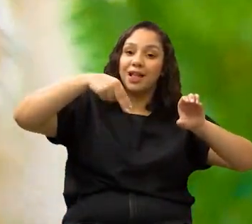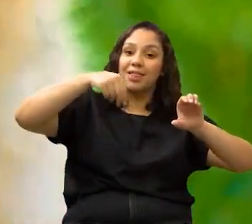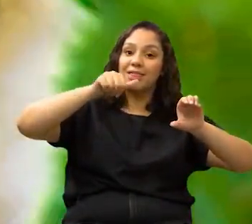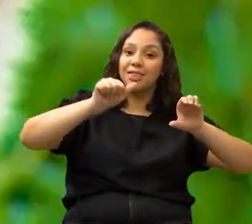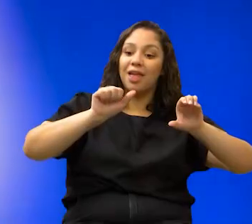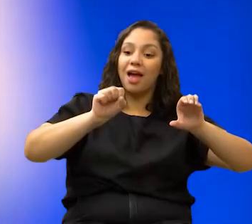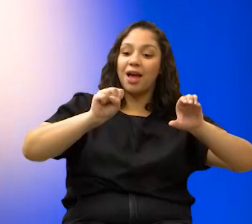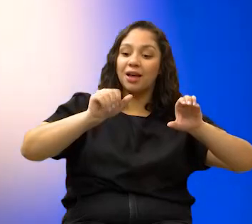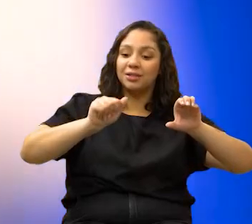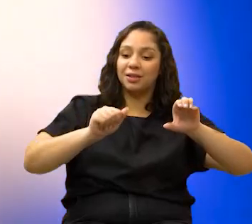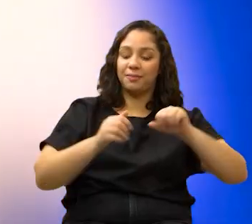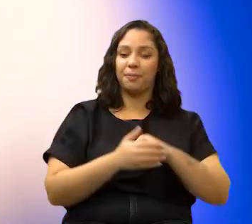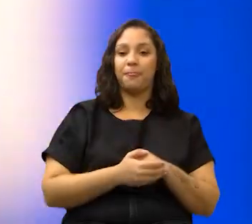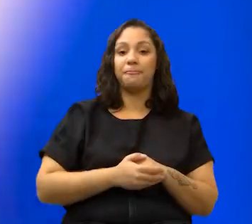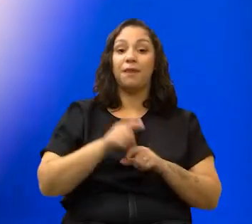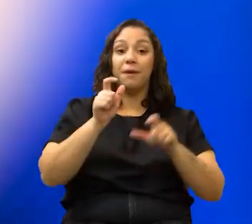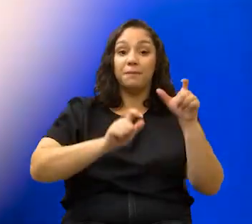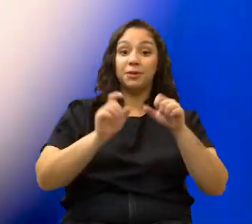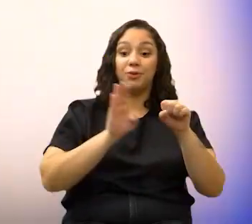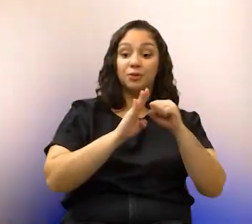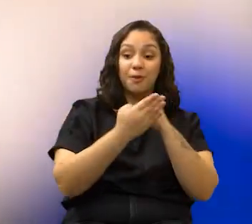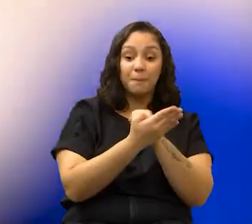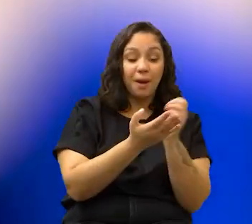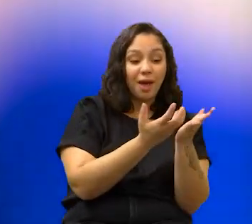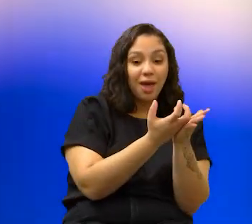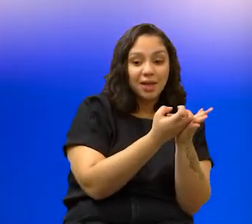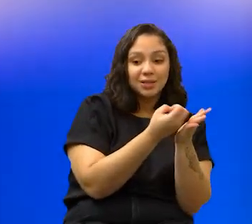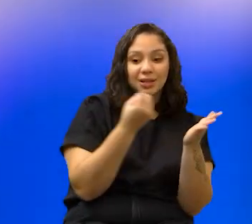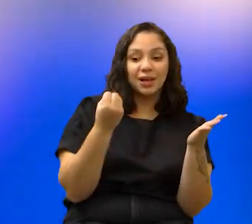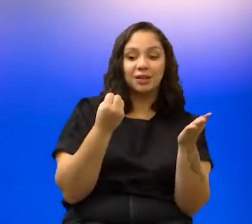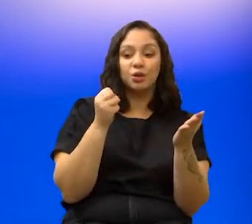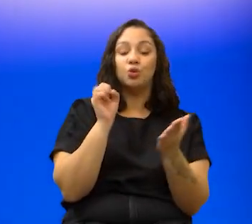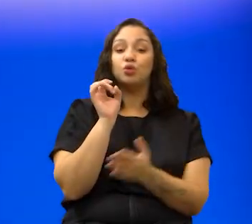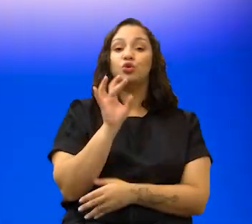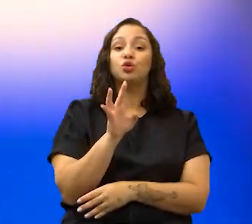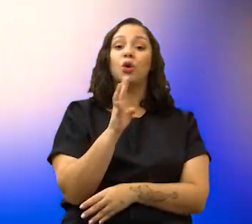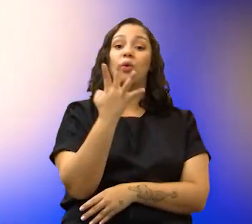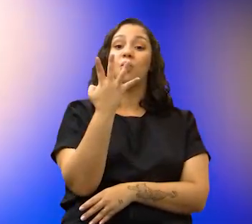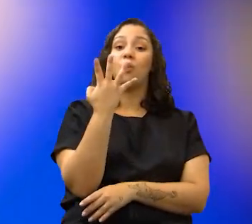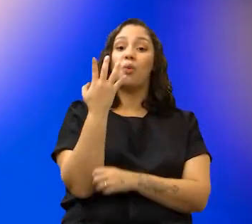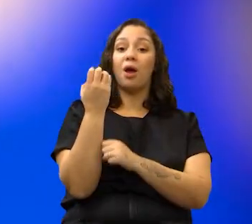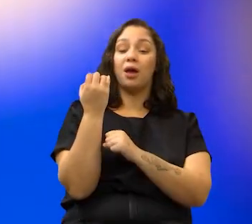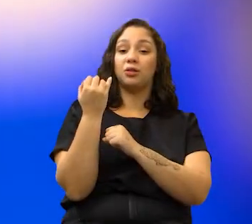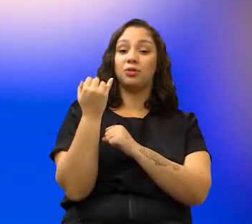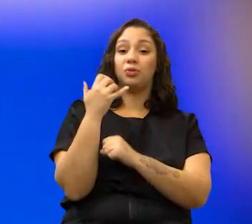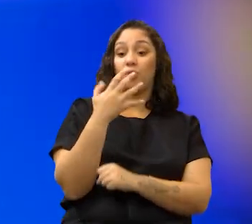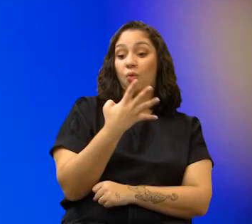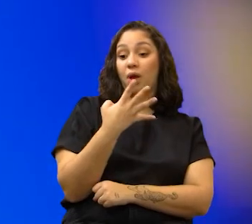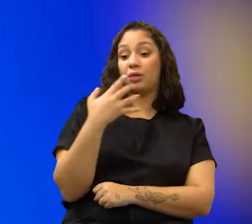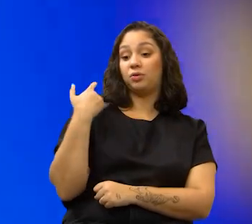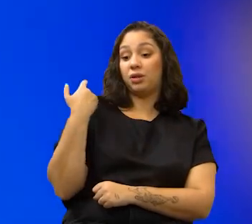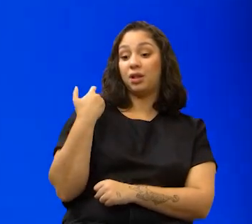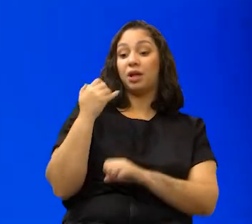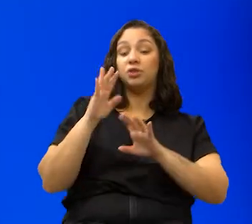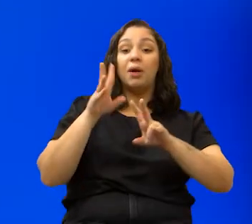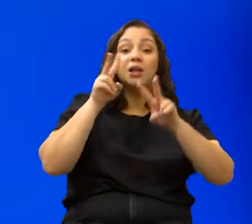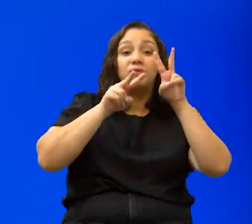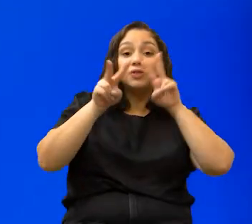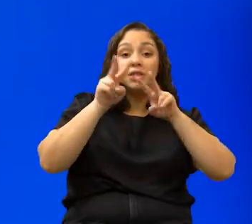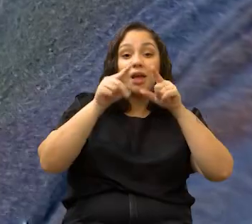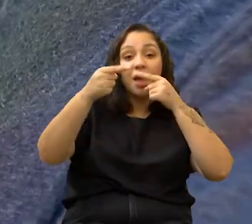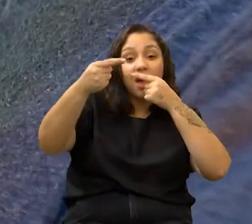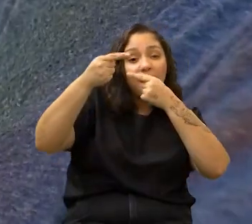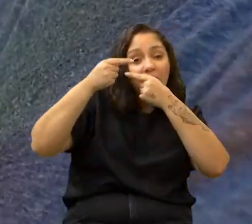Campina Grande. As pessoas do bairro resgataram o animal. Ela tem apenas 4 anos, mas está com a visão